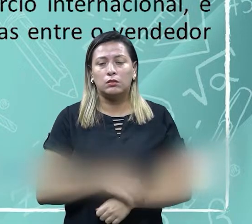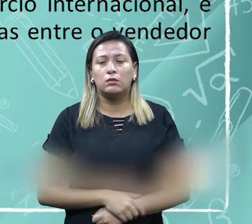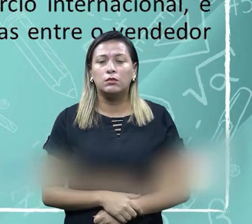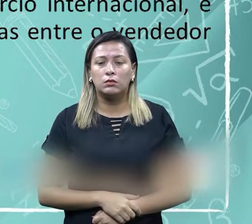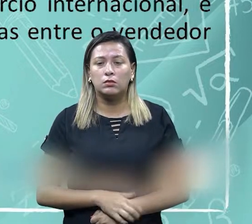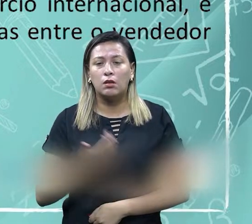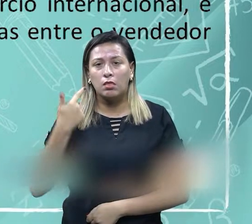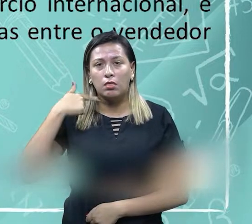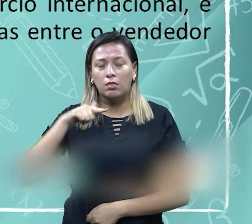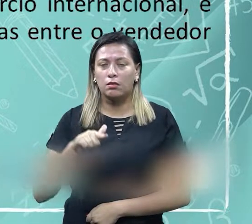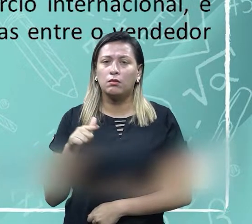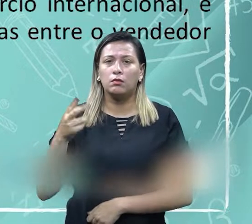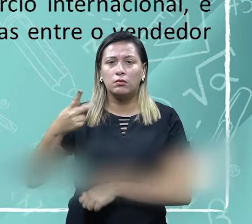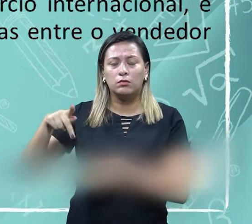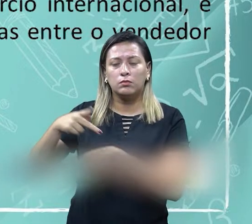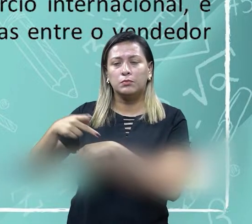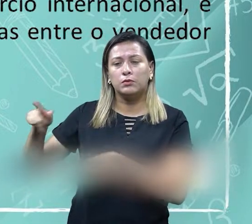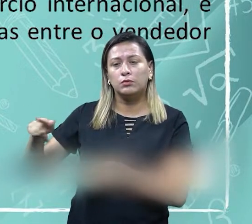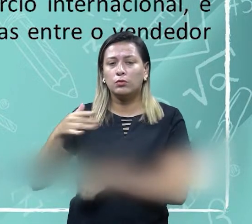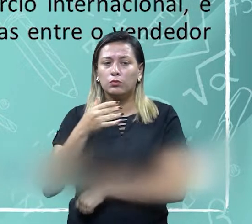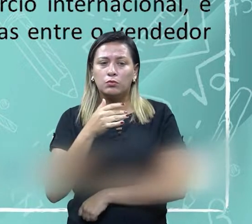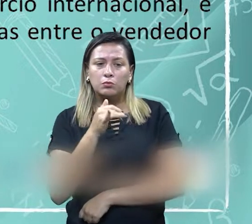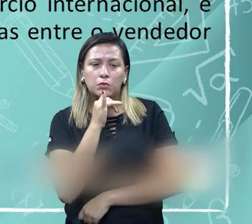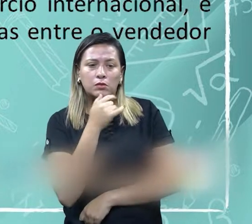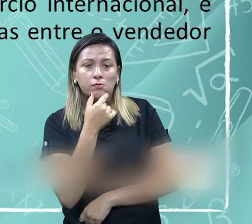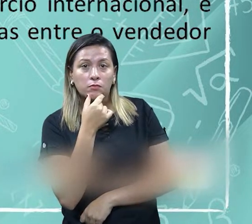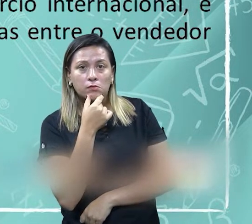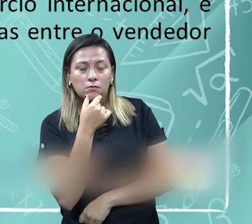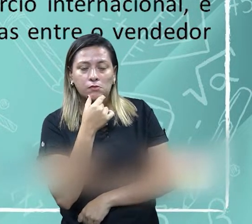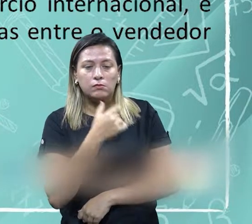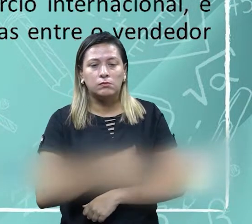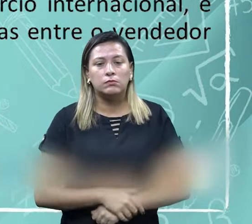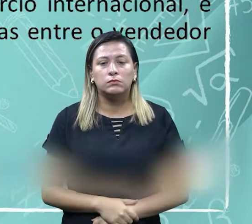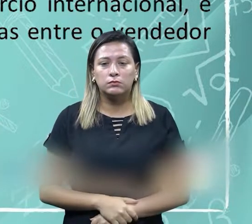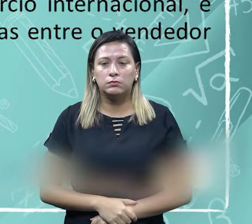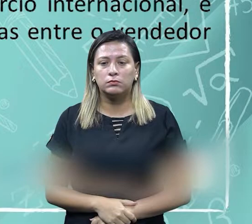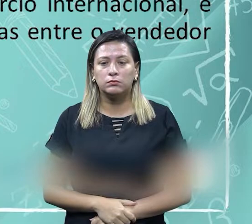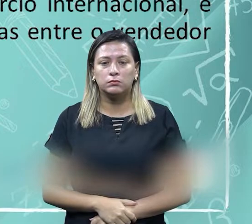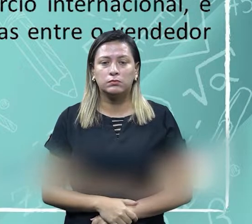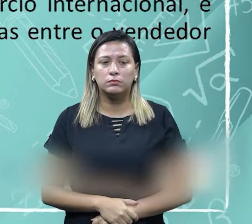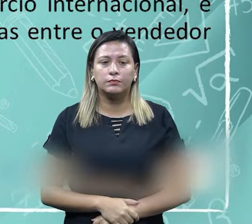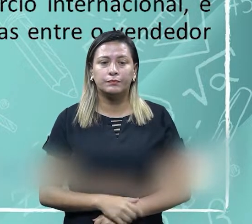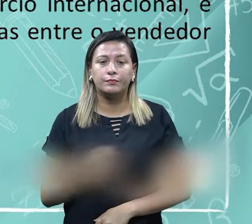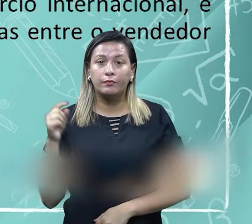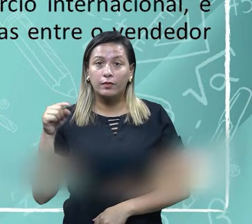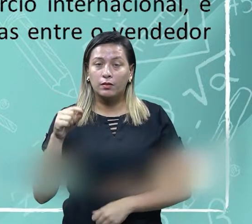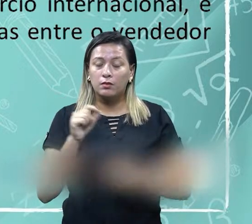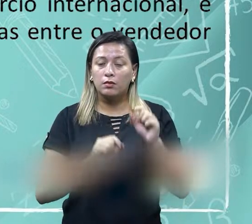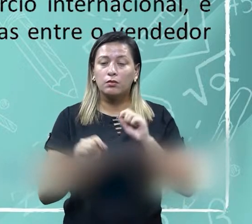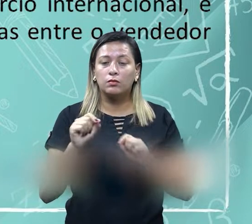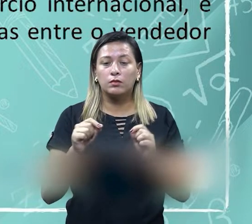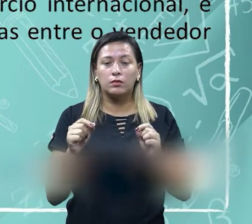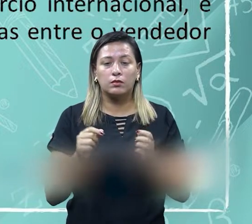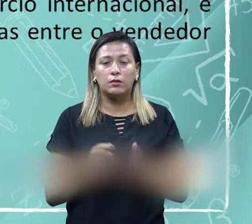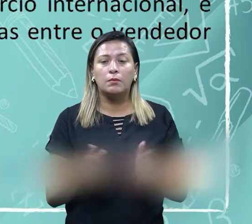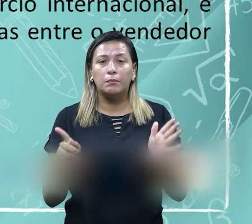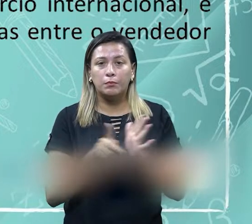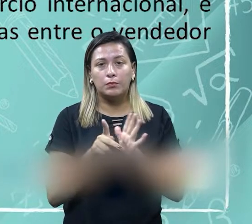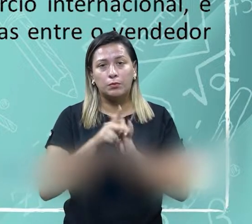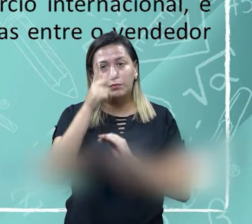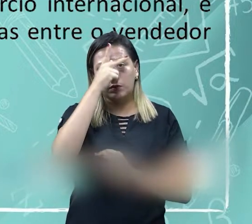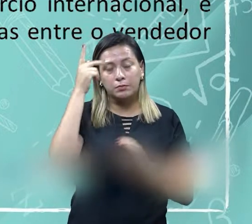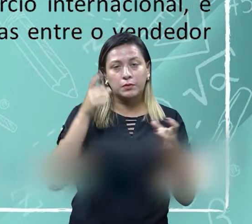por exemplo, em inglês, que é uma língua internacional, e deve ter todas as condições, tanto do